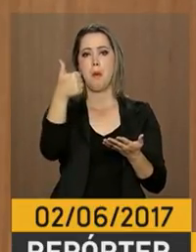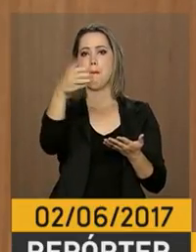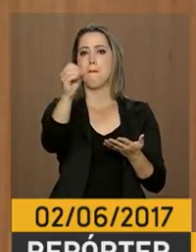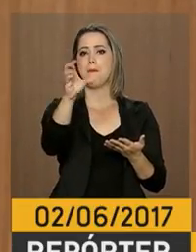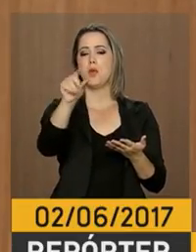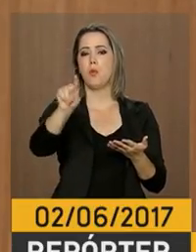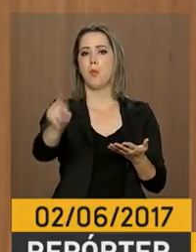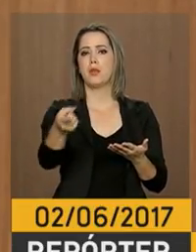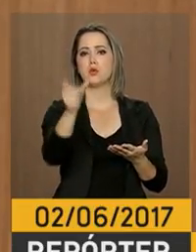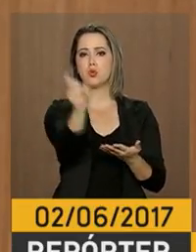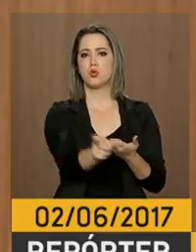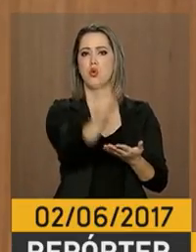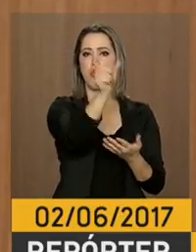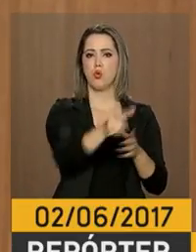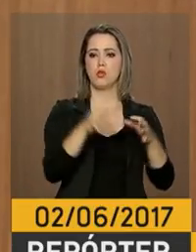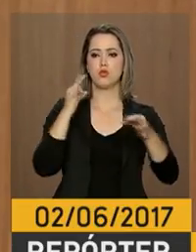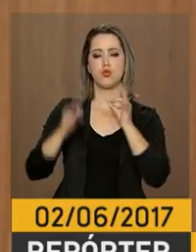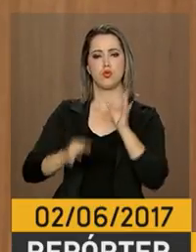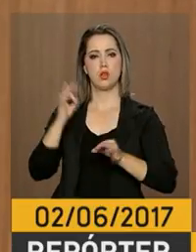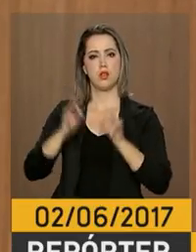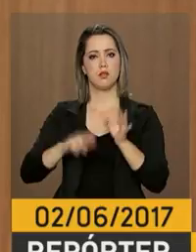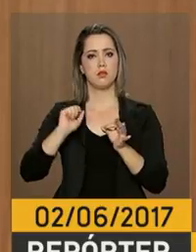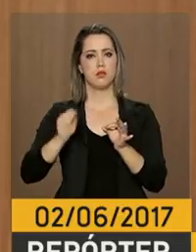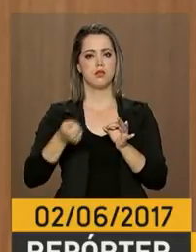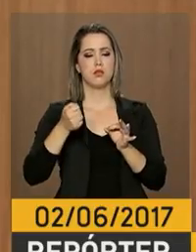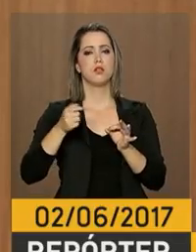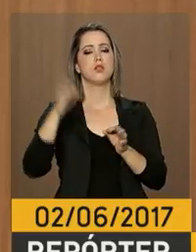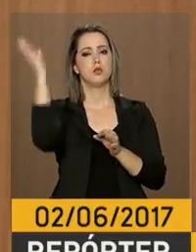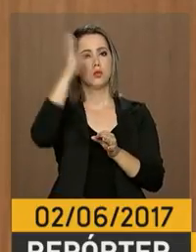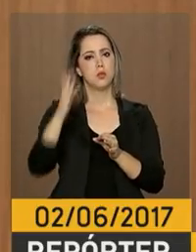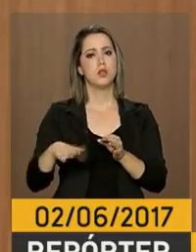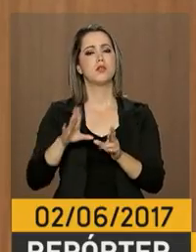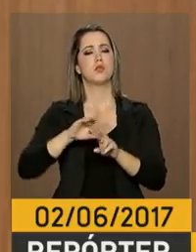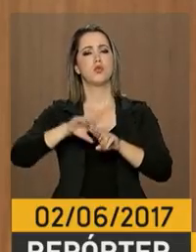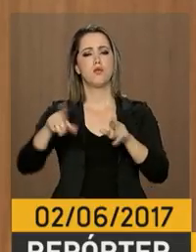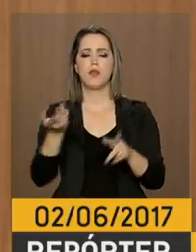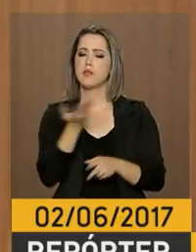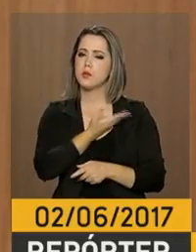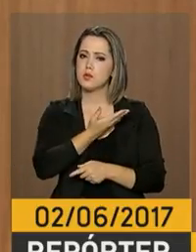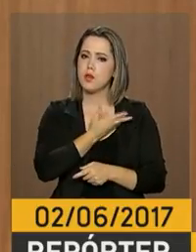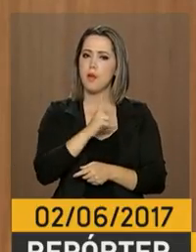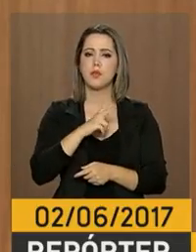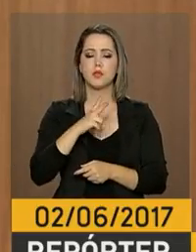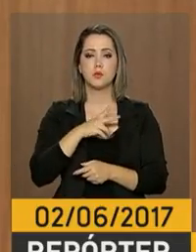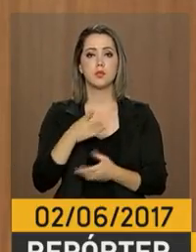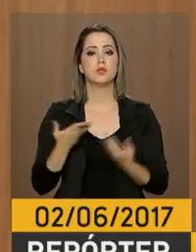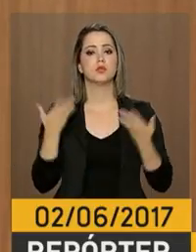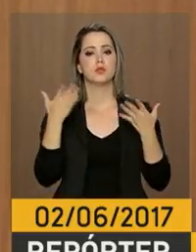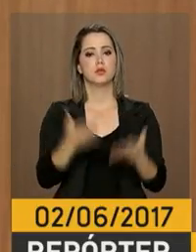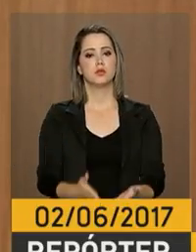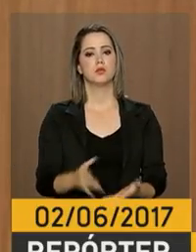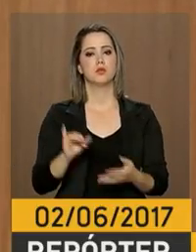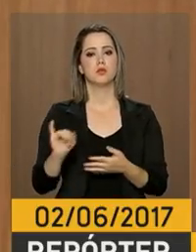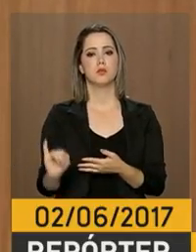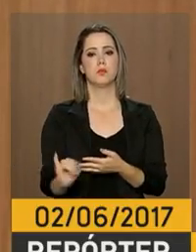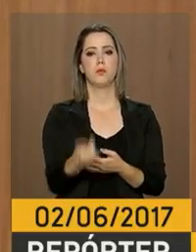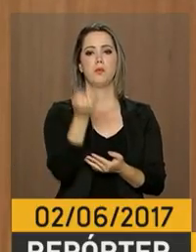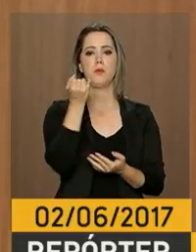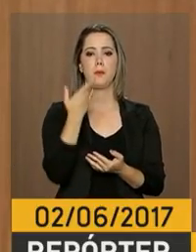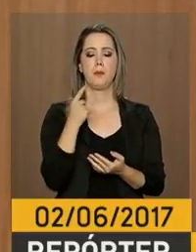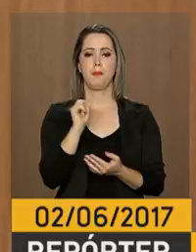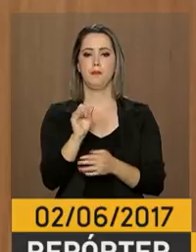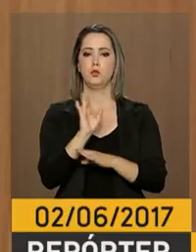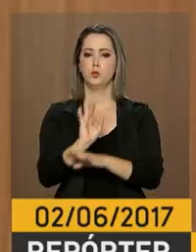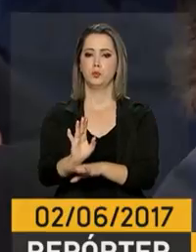brasileiros muitos dos quais se tornaram se amigos pessoais e com quem tive a grande oportunidade de